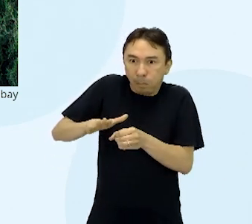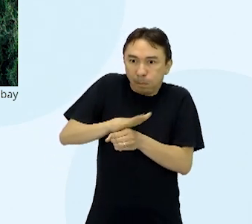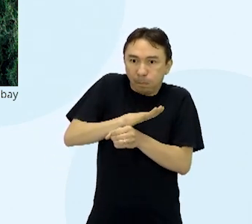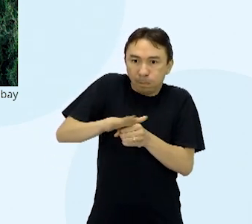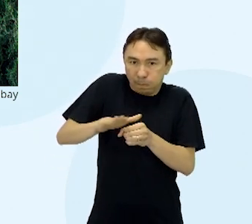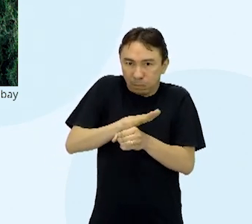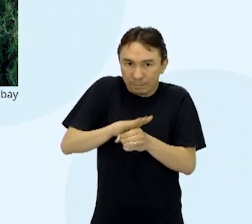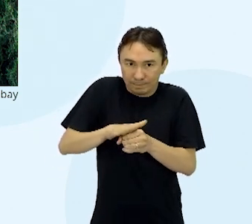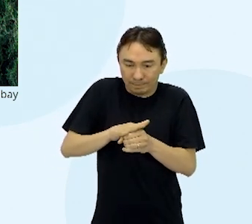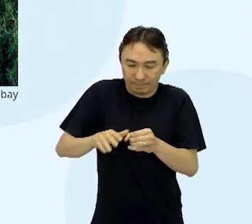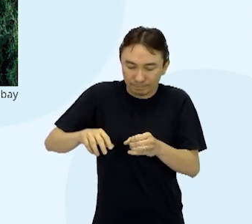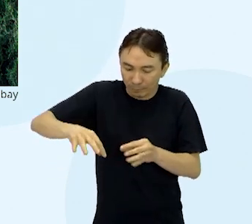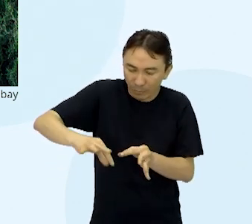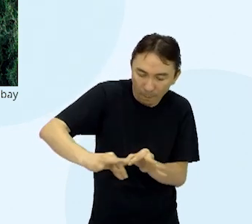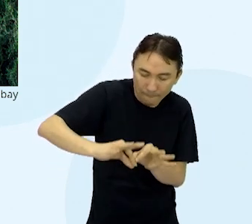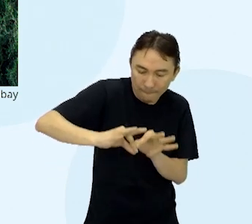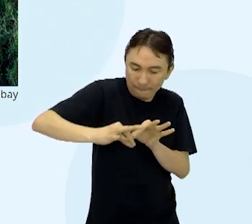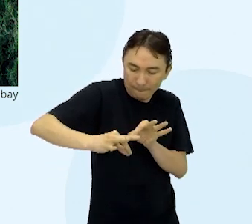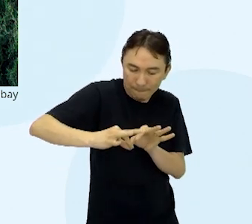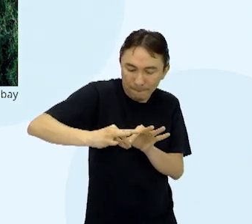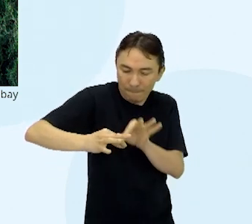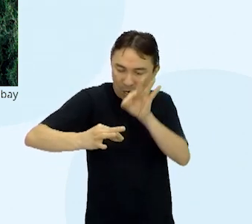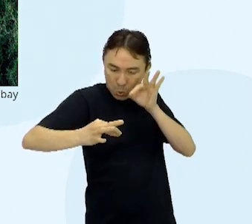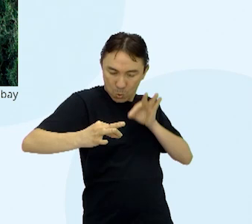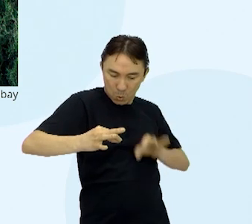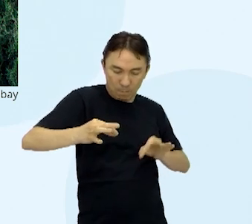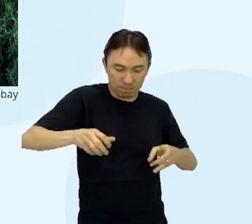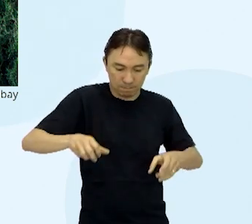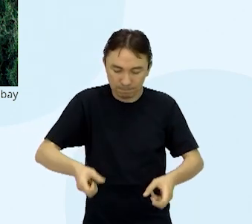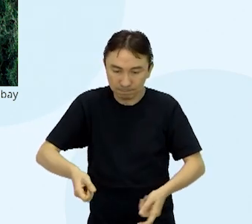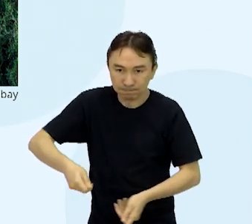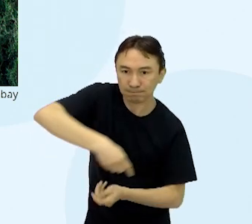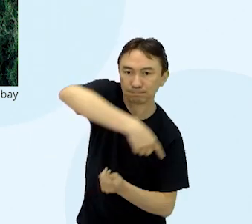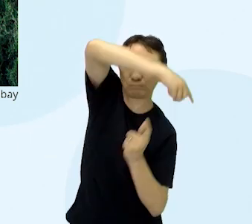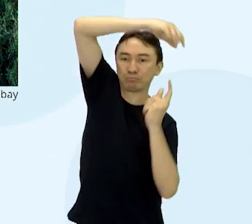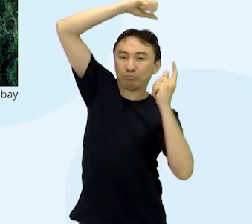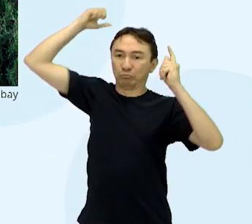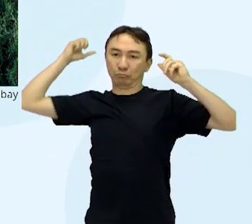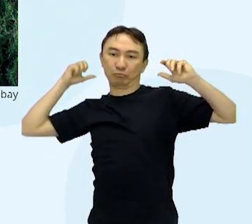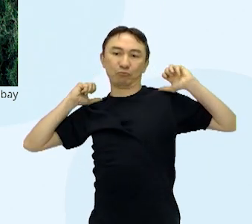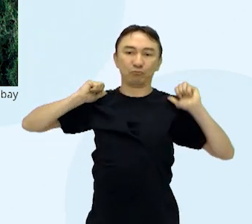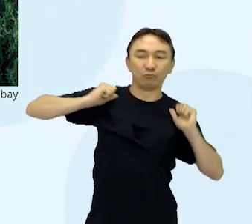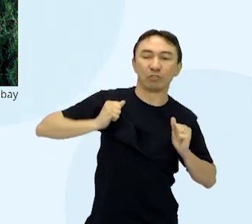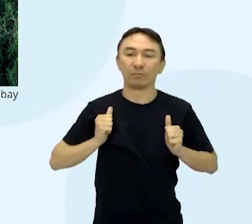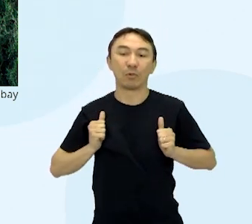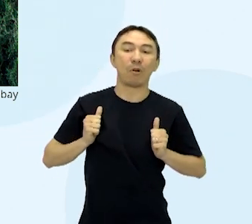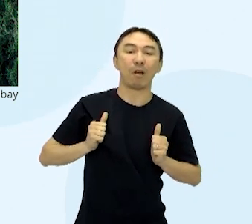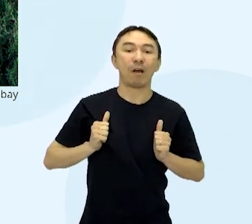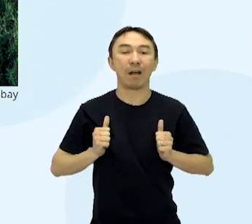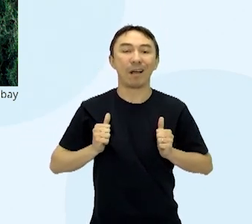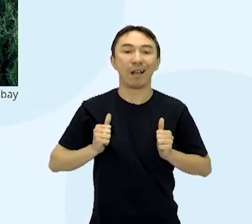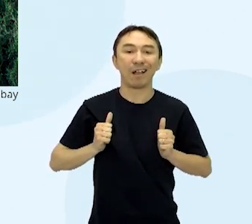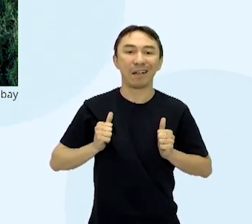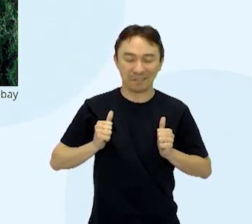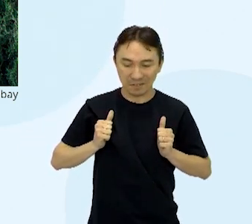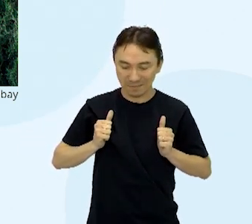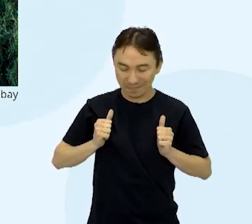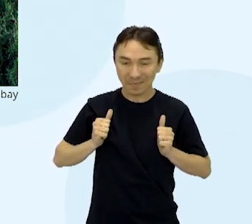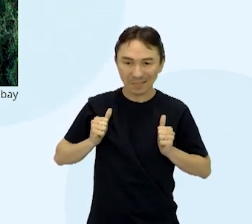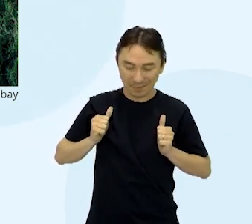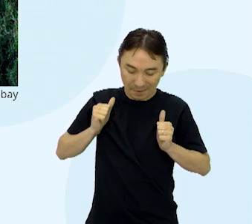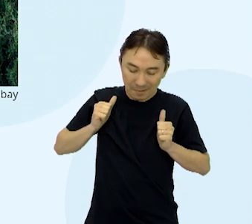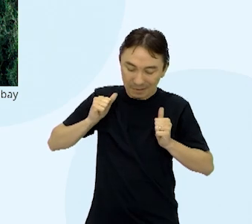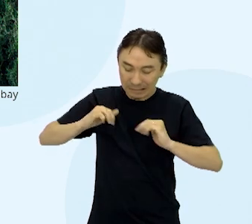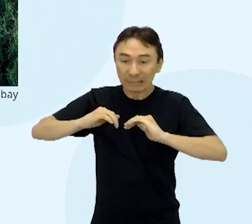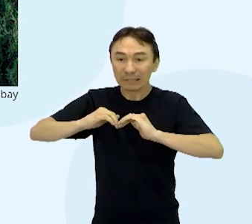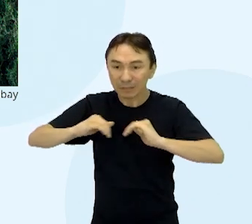olha, acho que é legal a gente pensar o seguinte, né? O que será que a gente acrescentou nessa nossa mochilinha